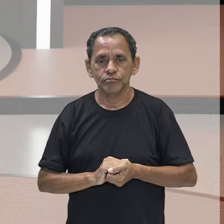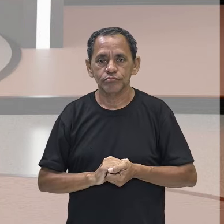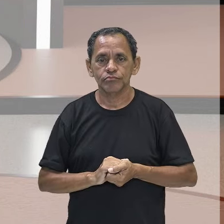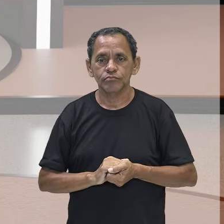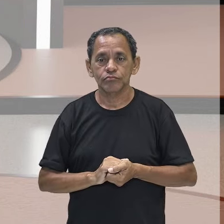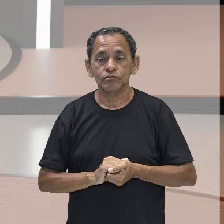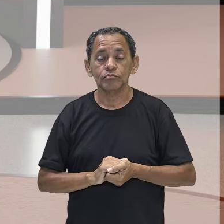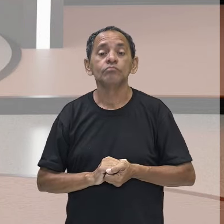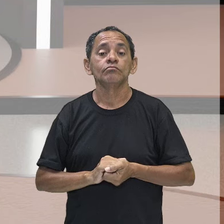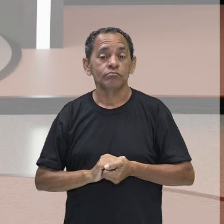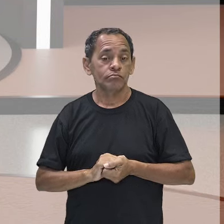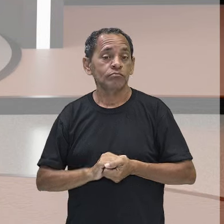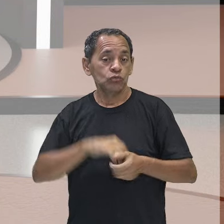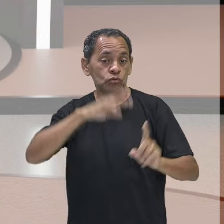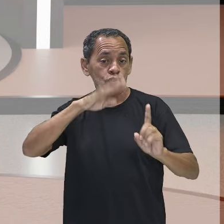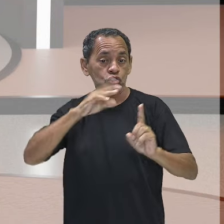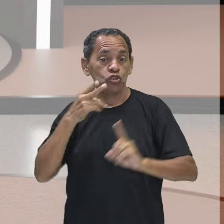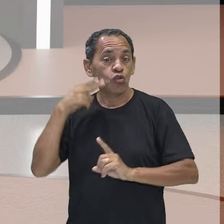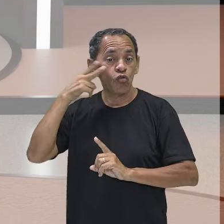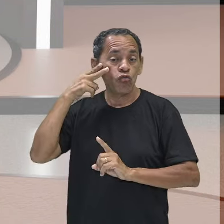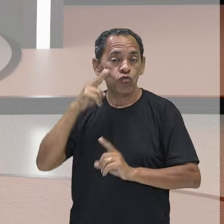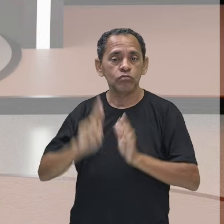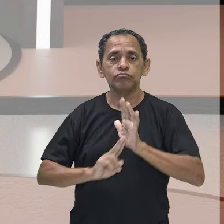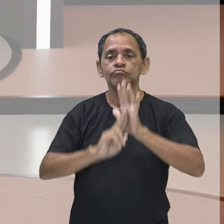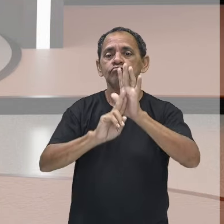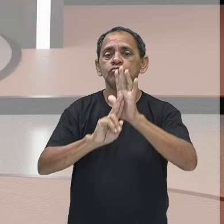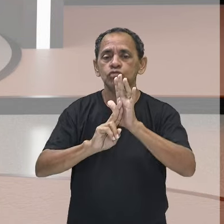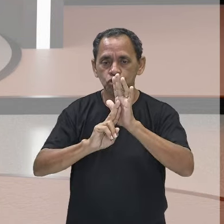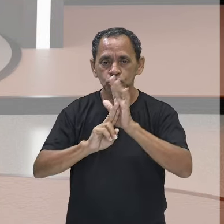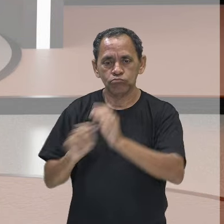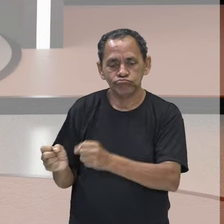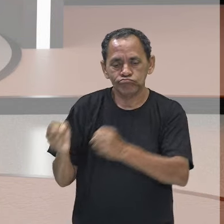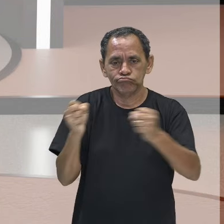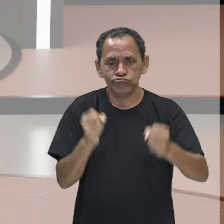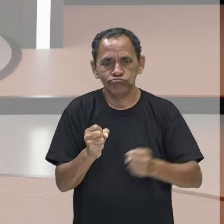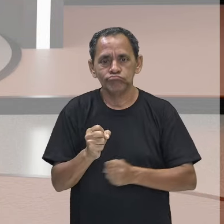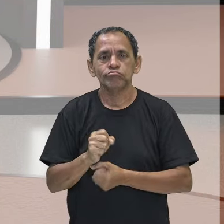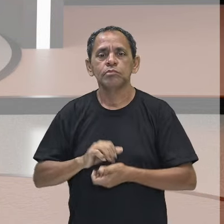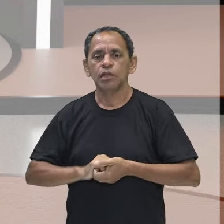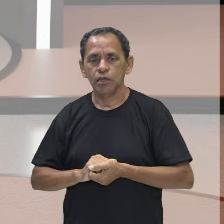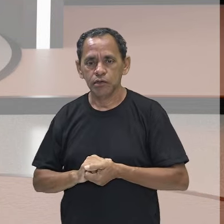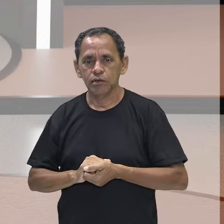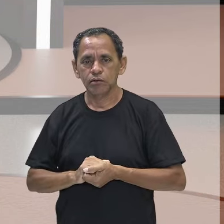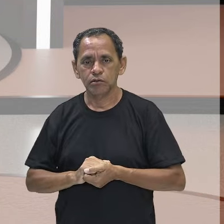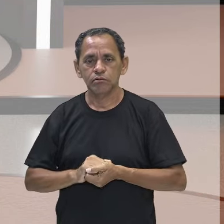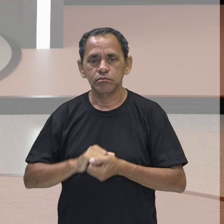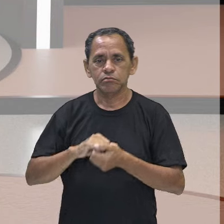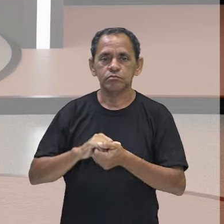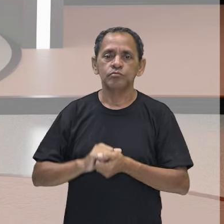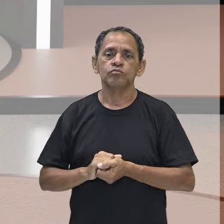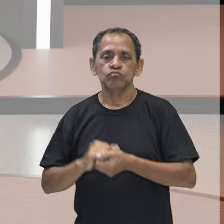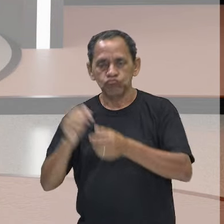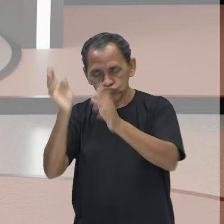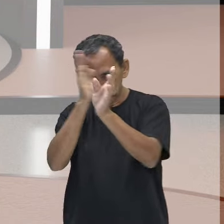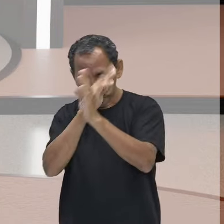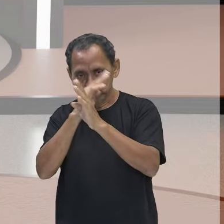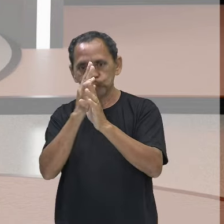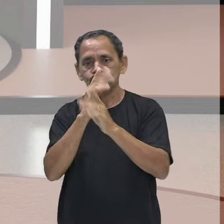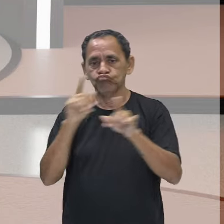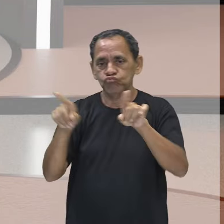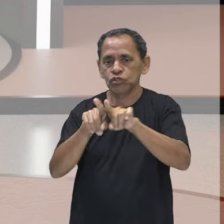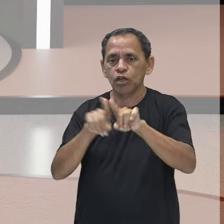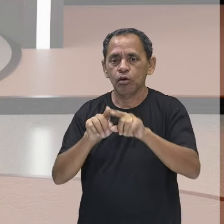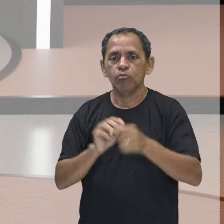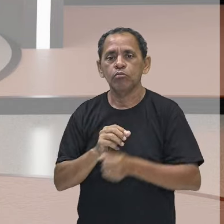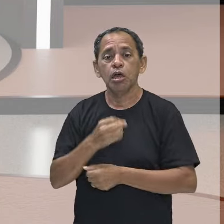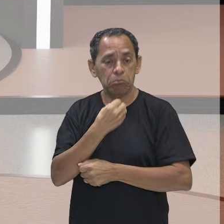do vinho representava seu poder embriagador e influenciava tanto para o bem como para o mal, tá, gente? Ele era o